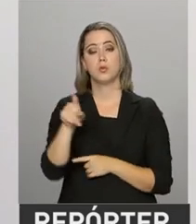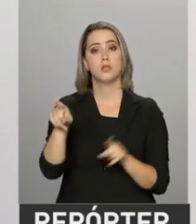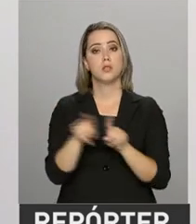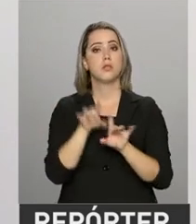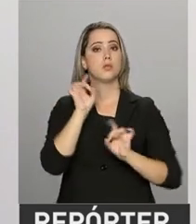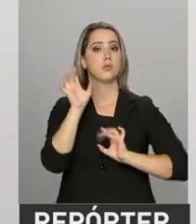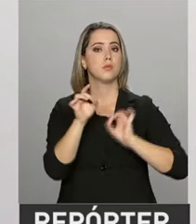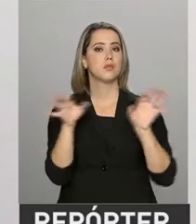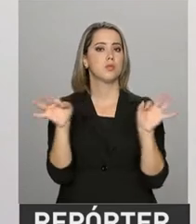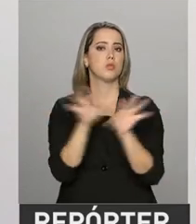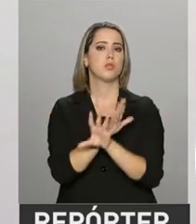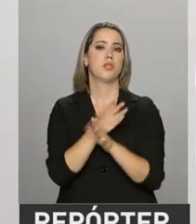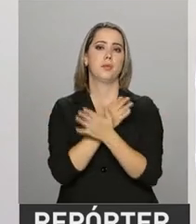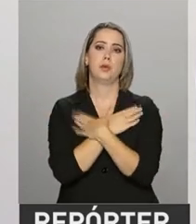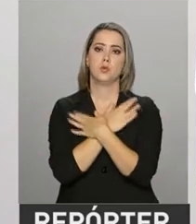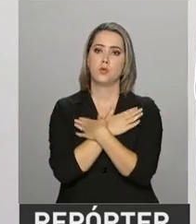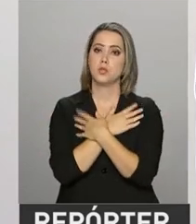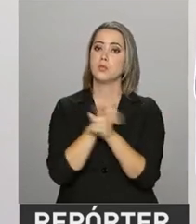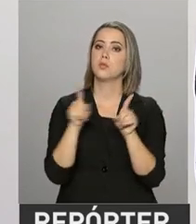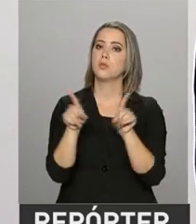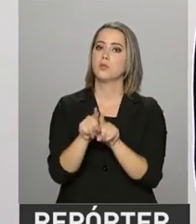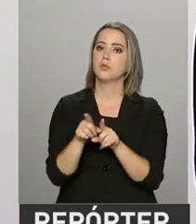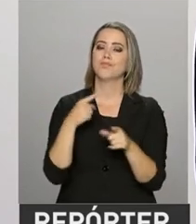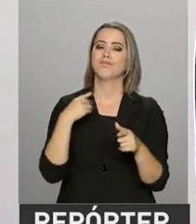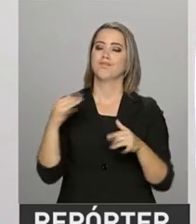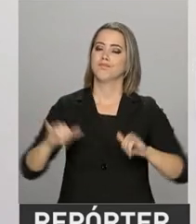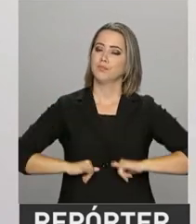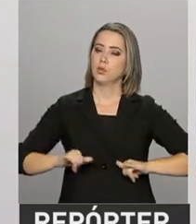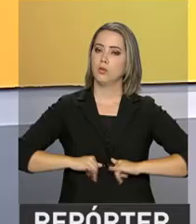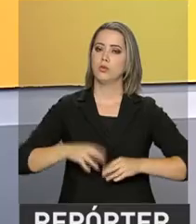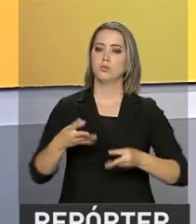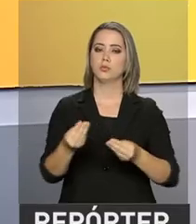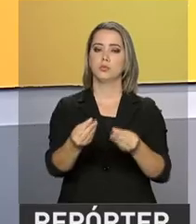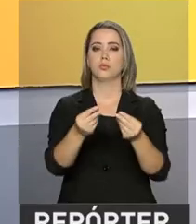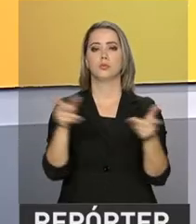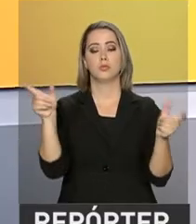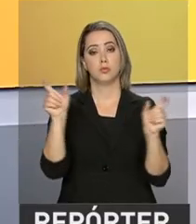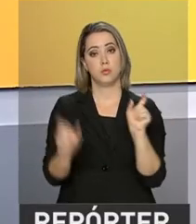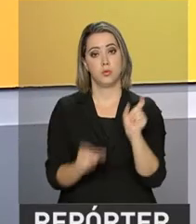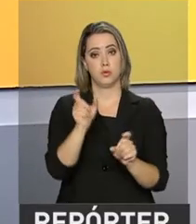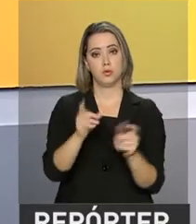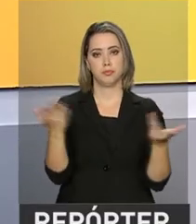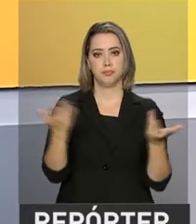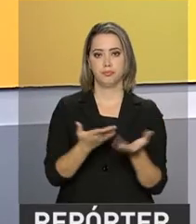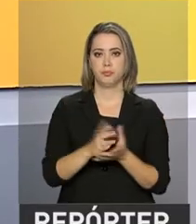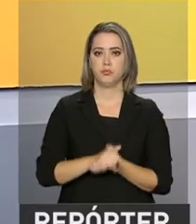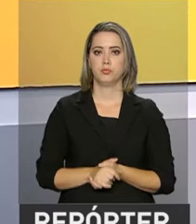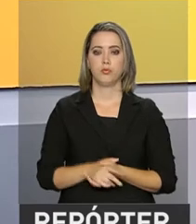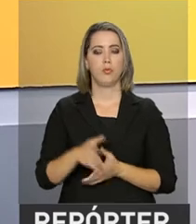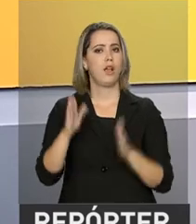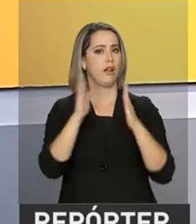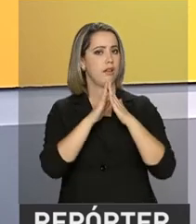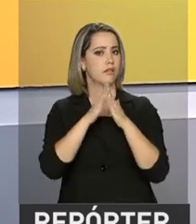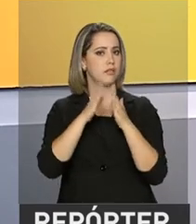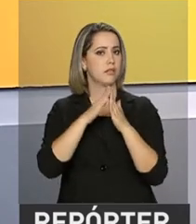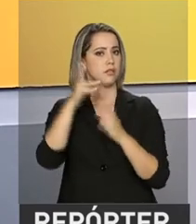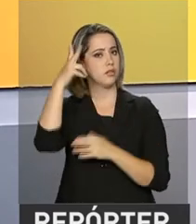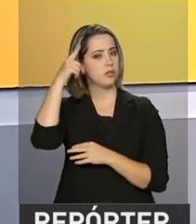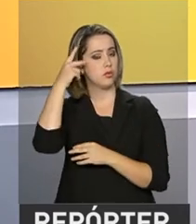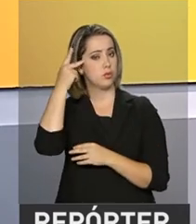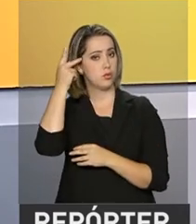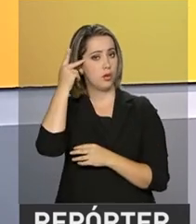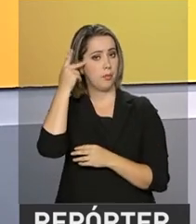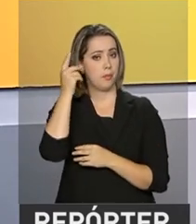eliminar o desemprego que a cesa muitos neste momento a casa do japão em são paulo vai ser aberta ao